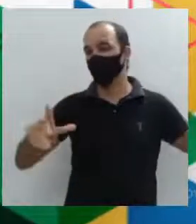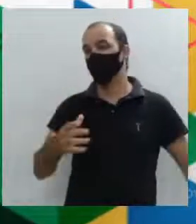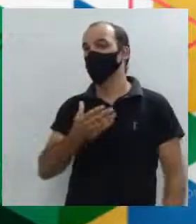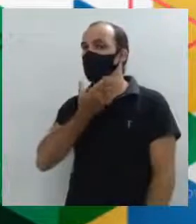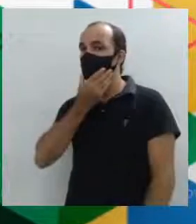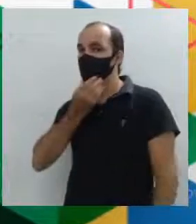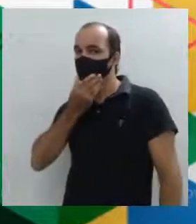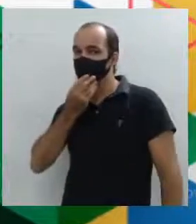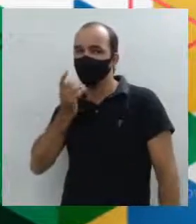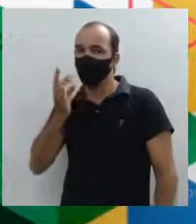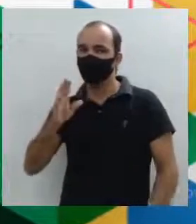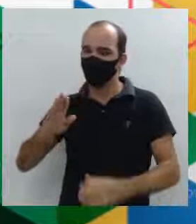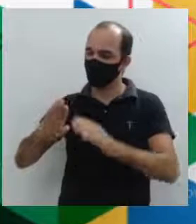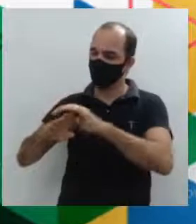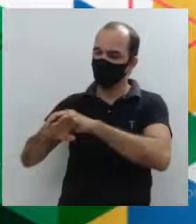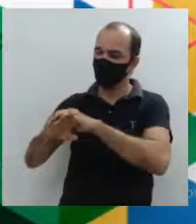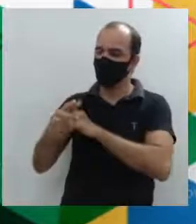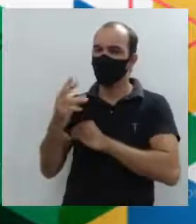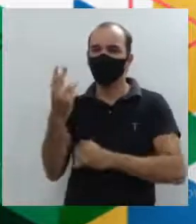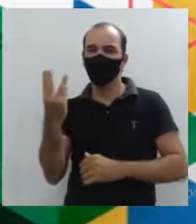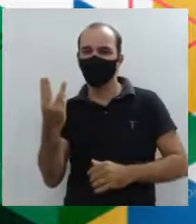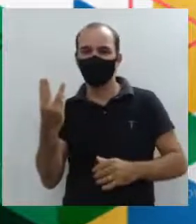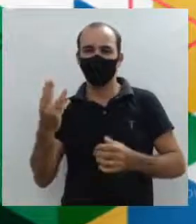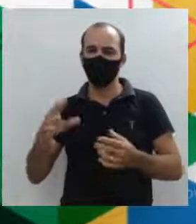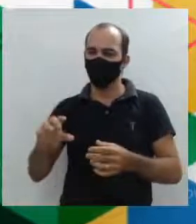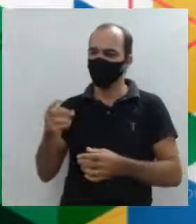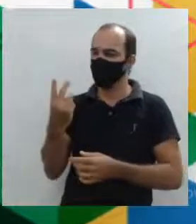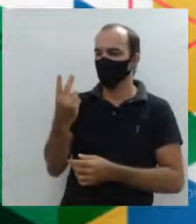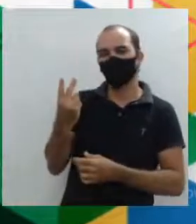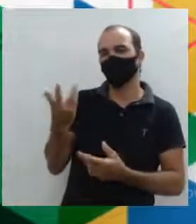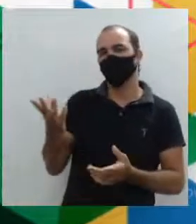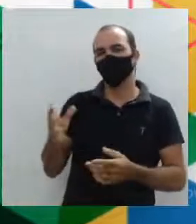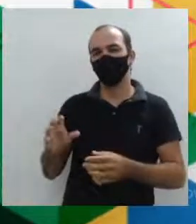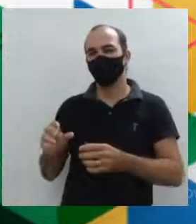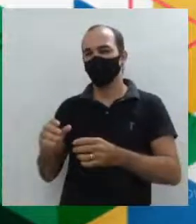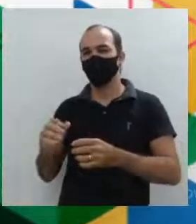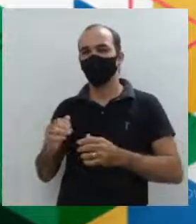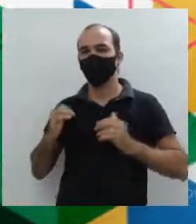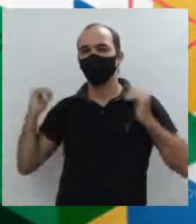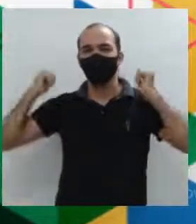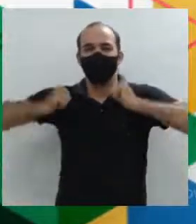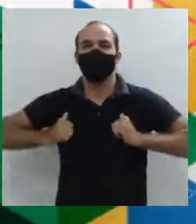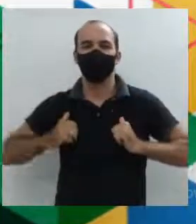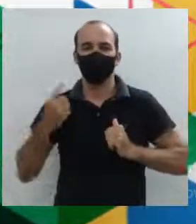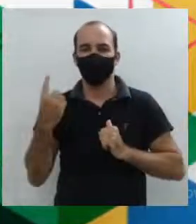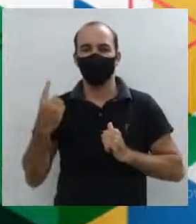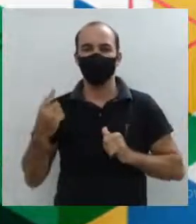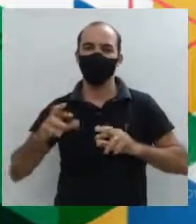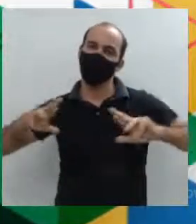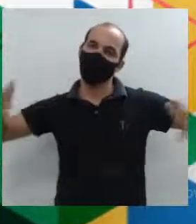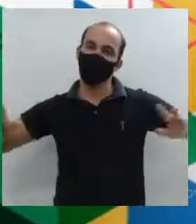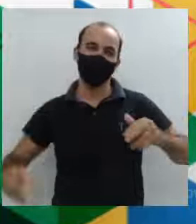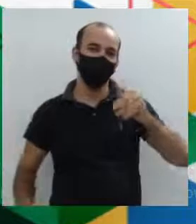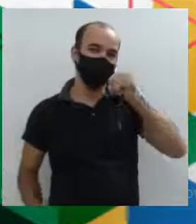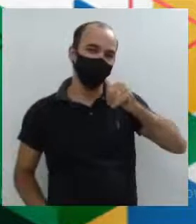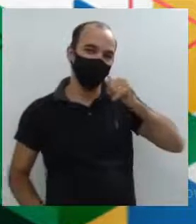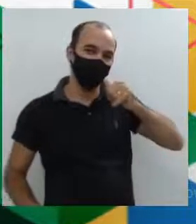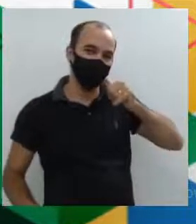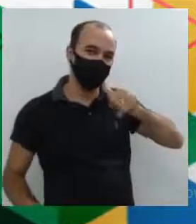que isso, porque isso é extrema vaidade. Então a mulher abre assim e a primeira frase que ela diz é o quê? Estou sem